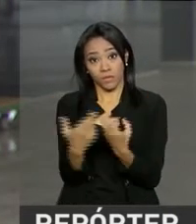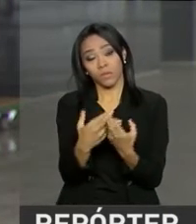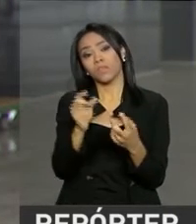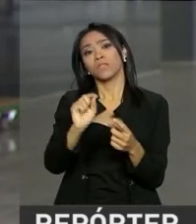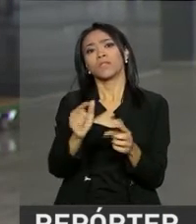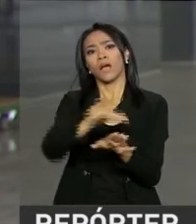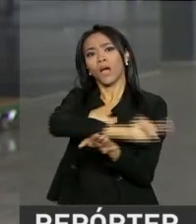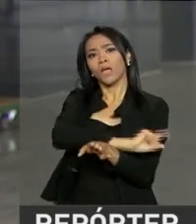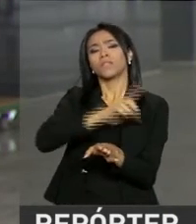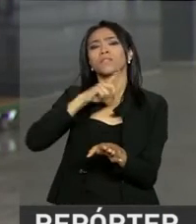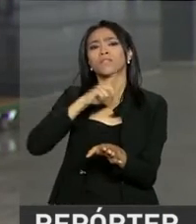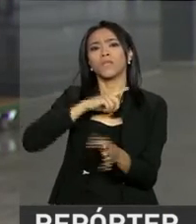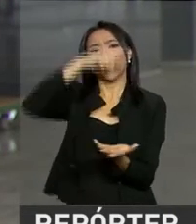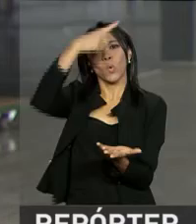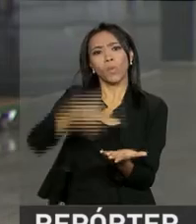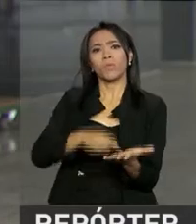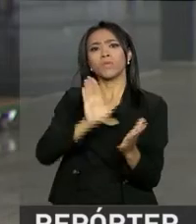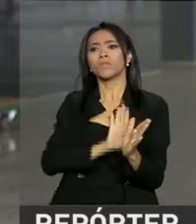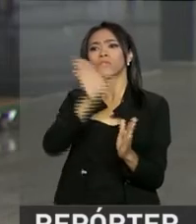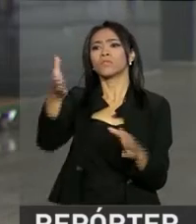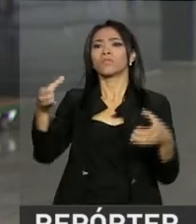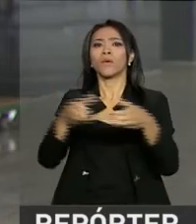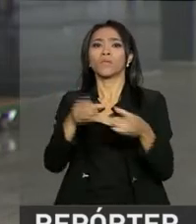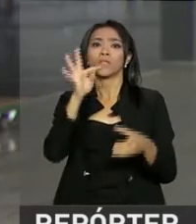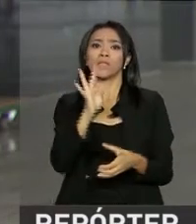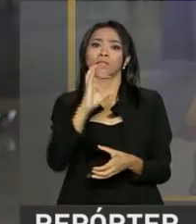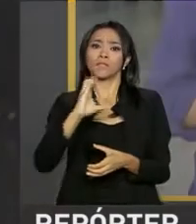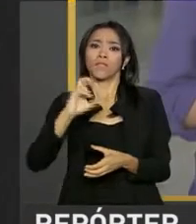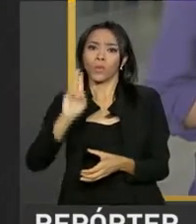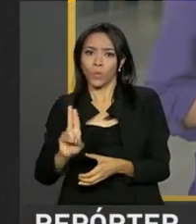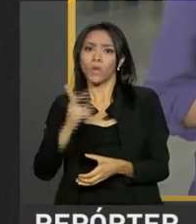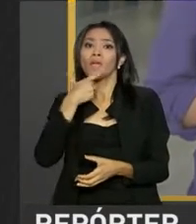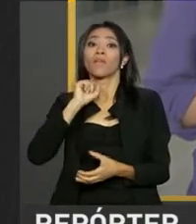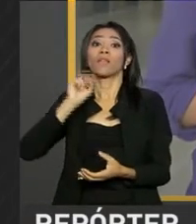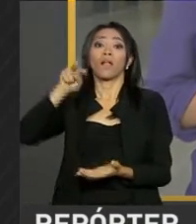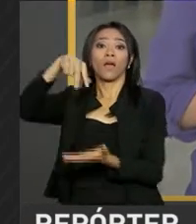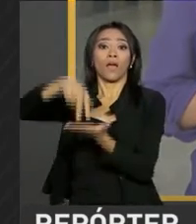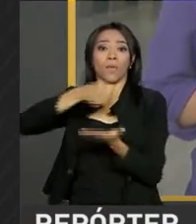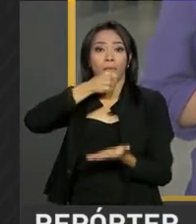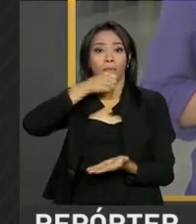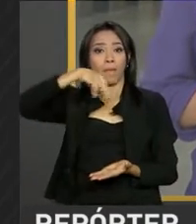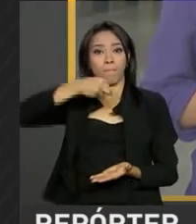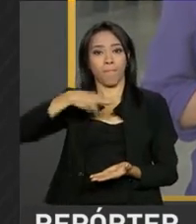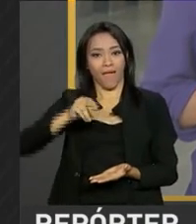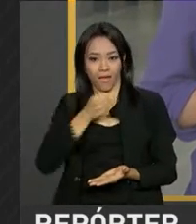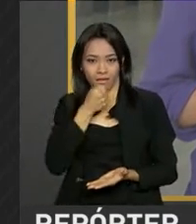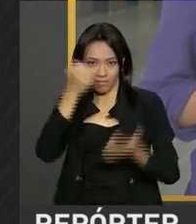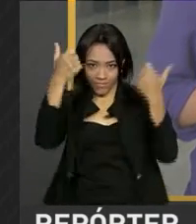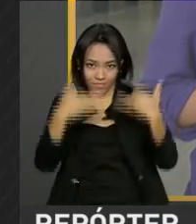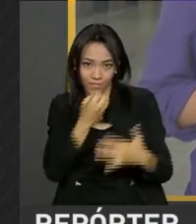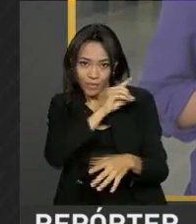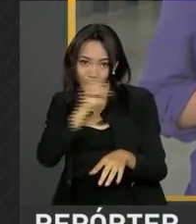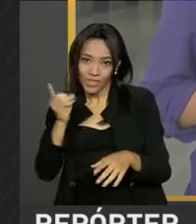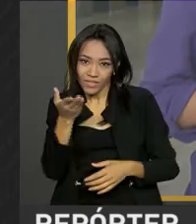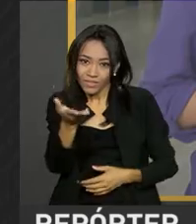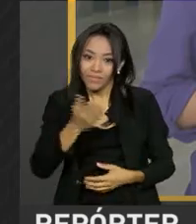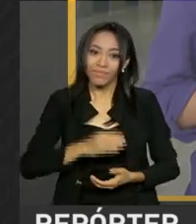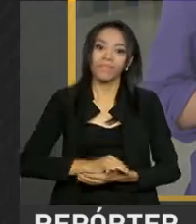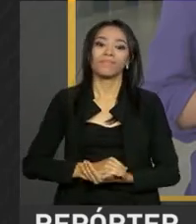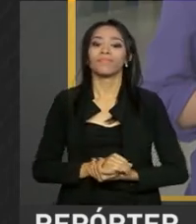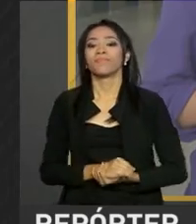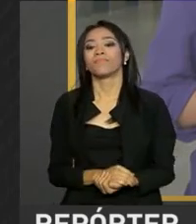temer tem um compromisso no tribunal de contas da união quem está lá é repórter maracanã lupi o la mar bom dia